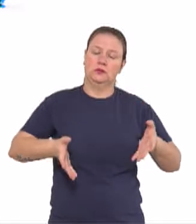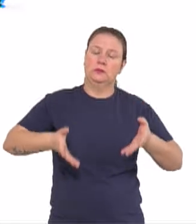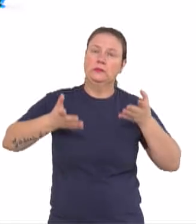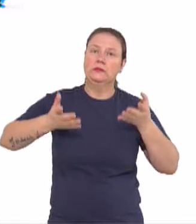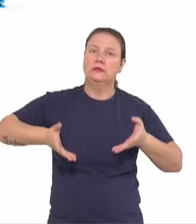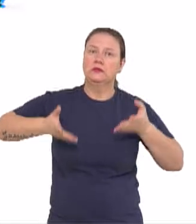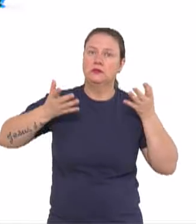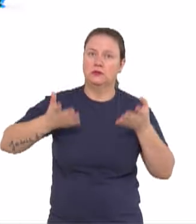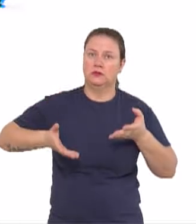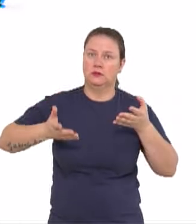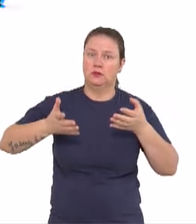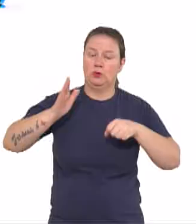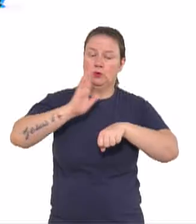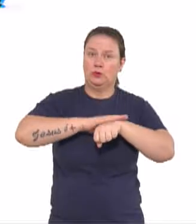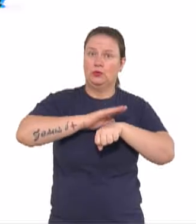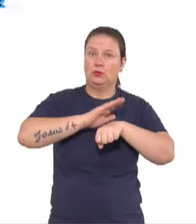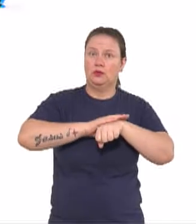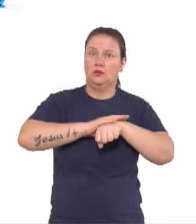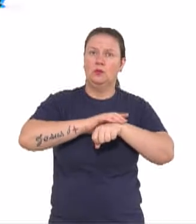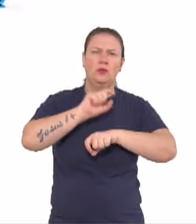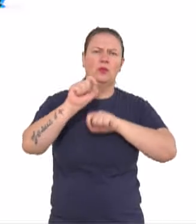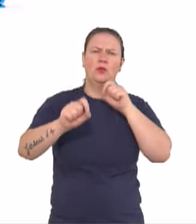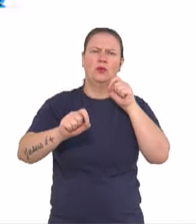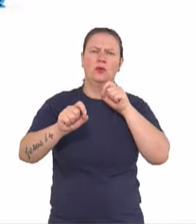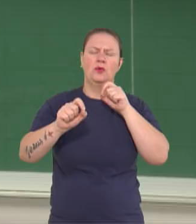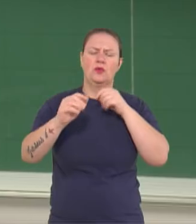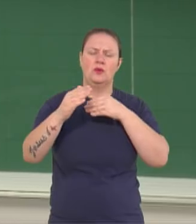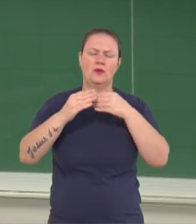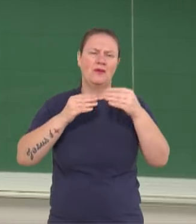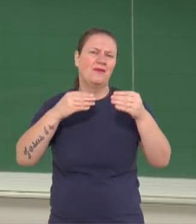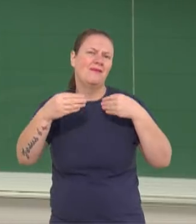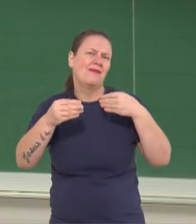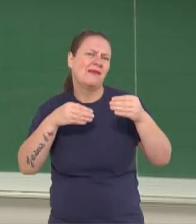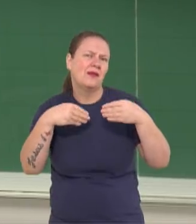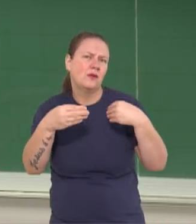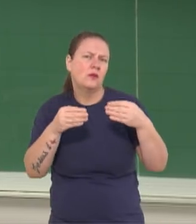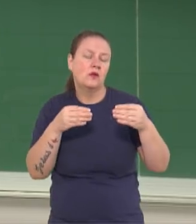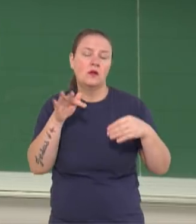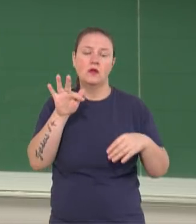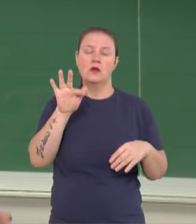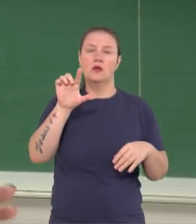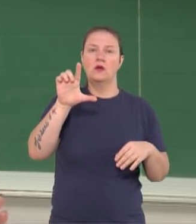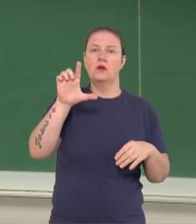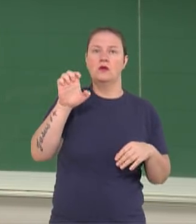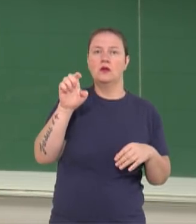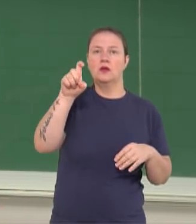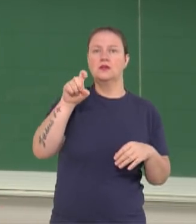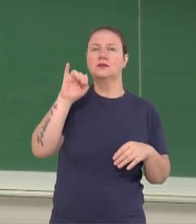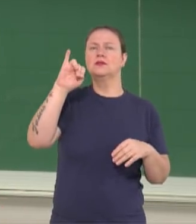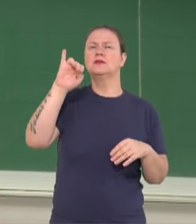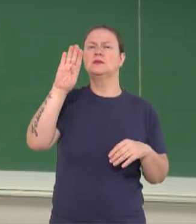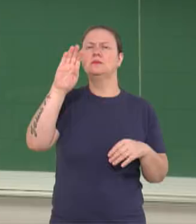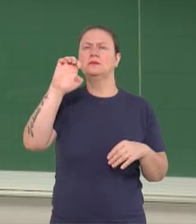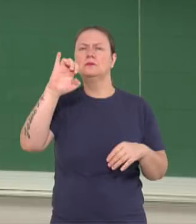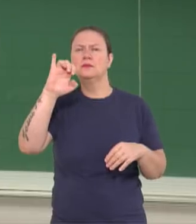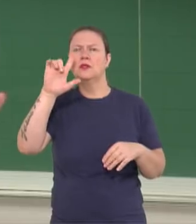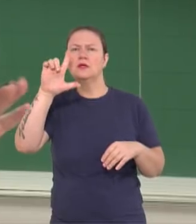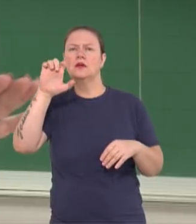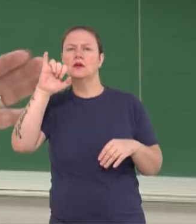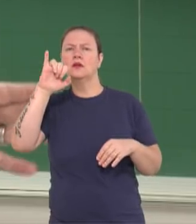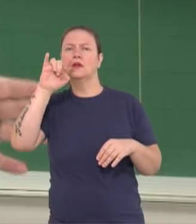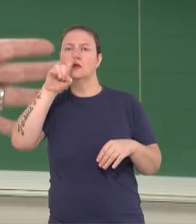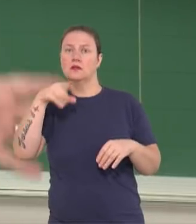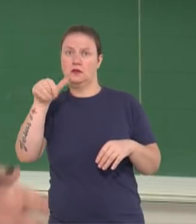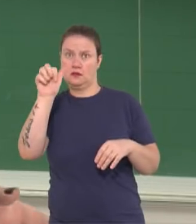quarentena, o que significa flexibilizar uma quarentena? Significa que algumas pessoas